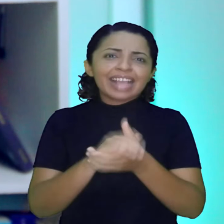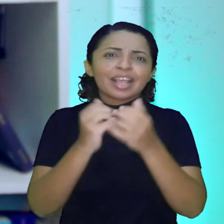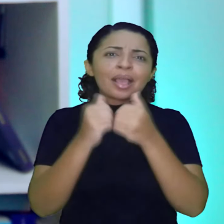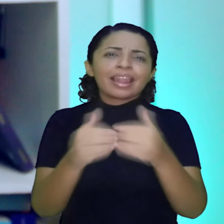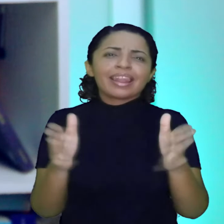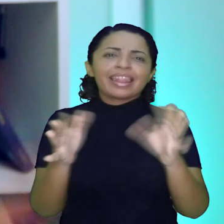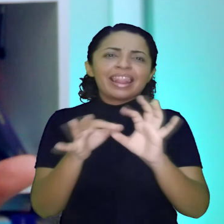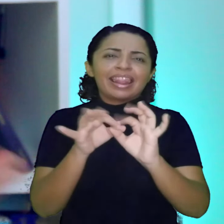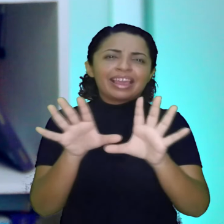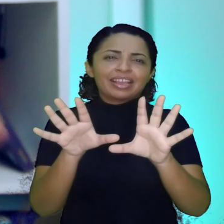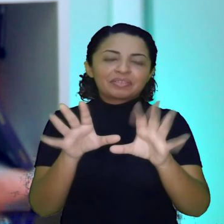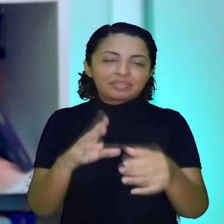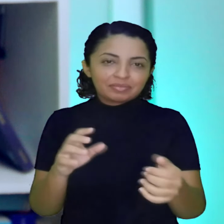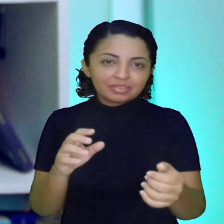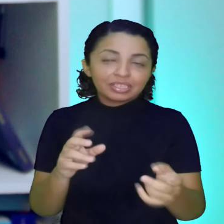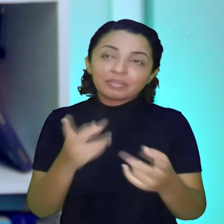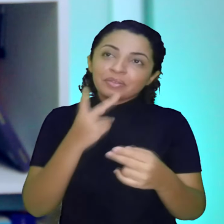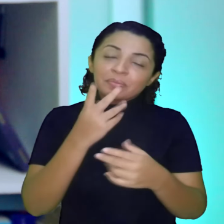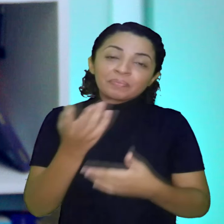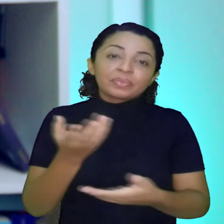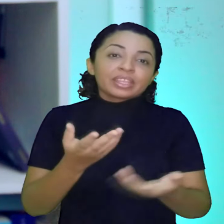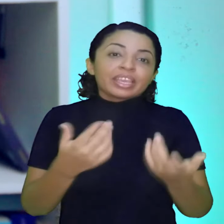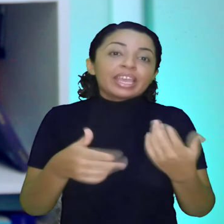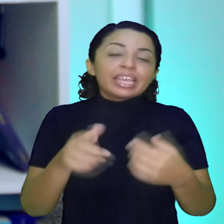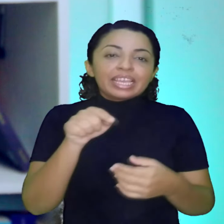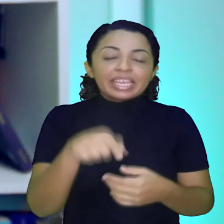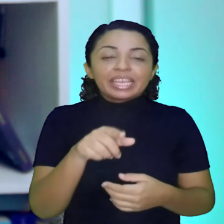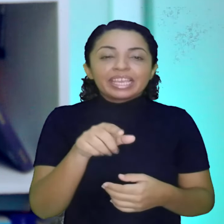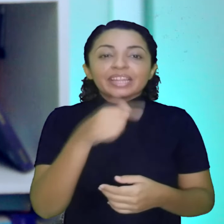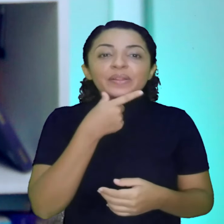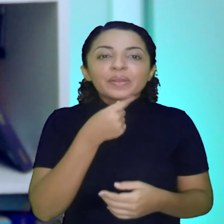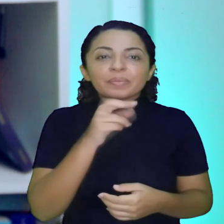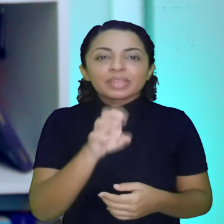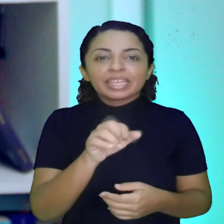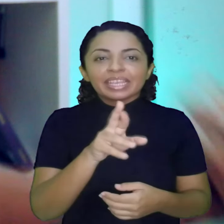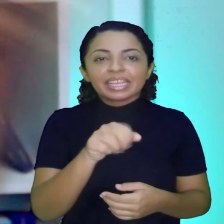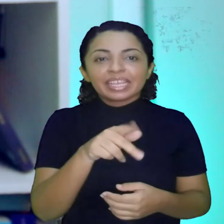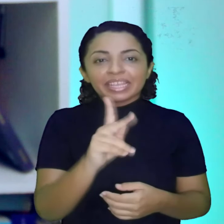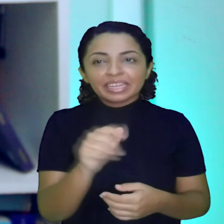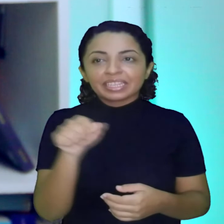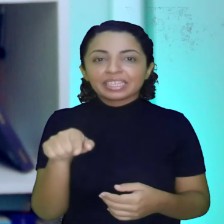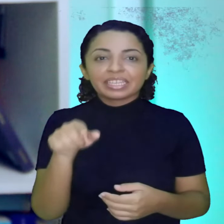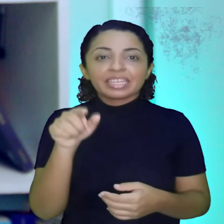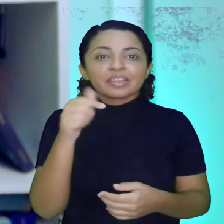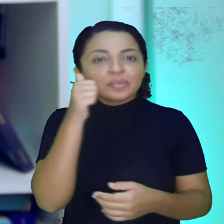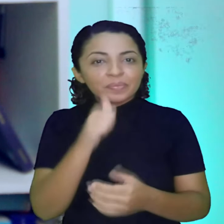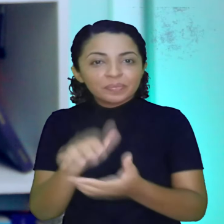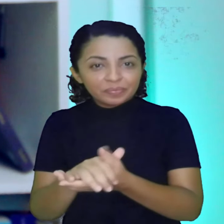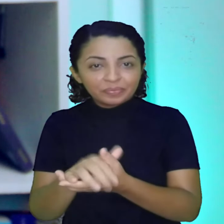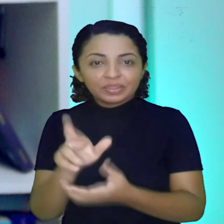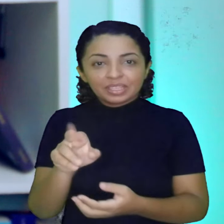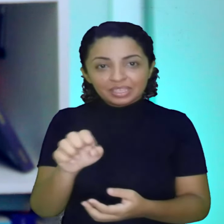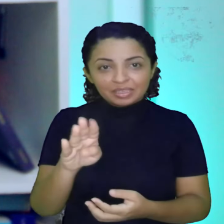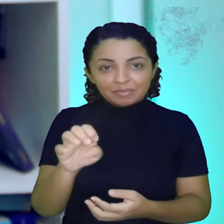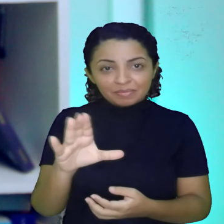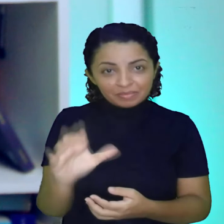diante de para manutenção de uma convenção social do Eric e da Rebecca, e agora vindo a amante do Eric para dentro